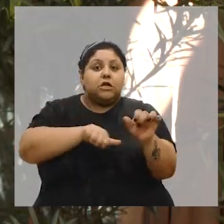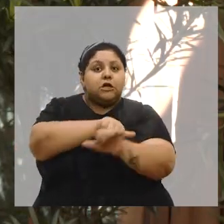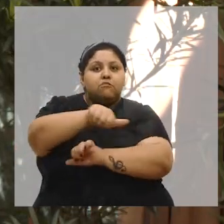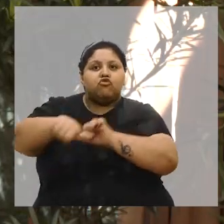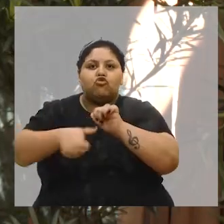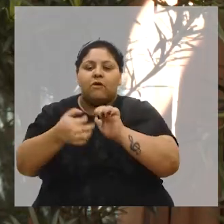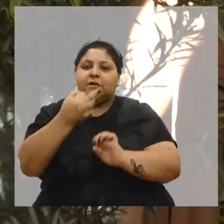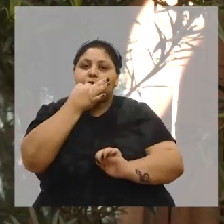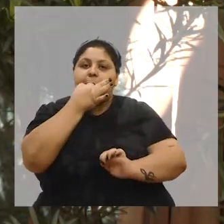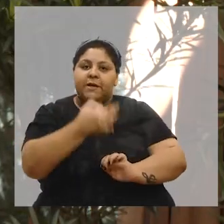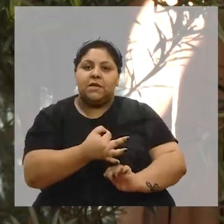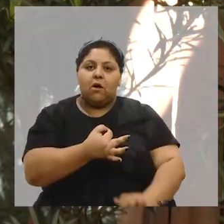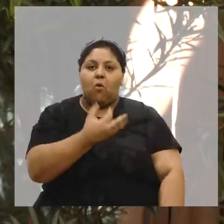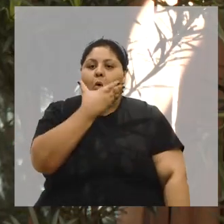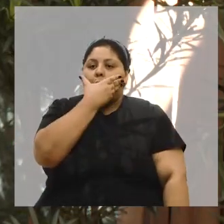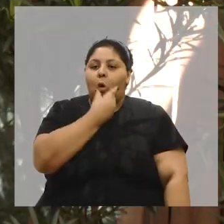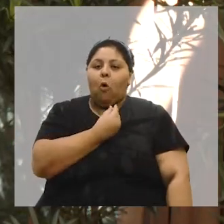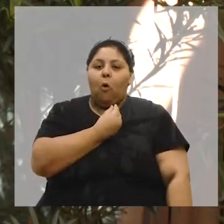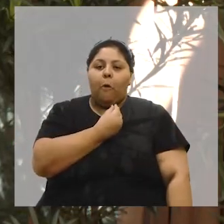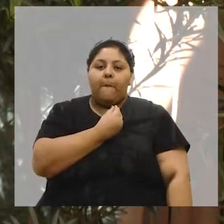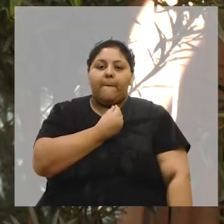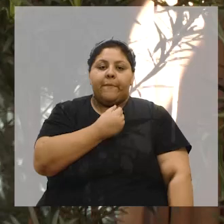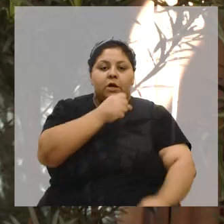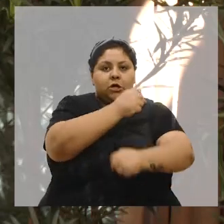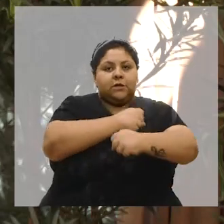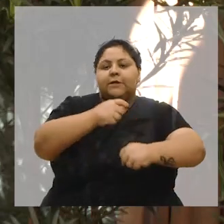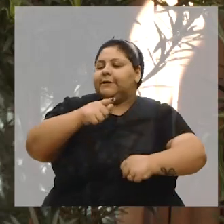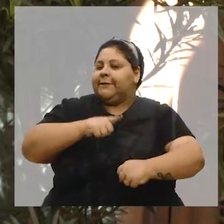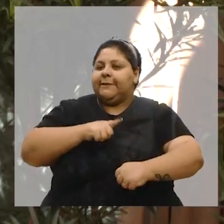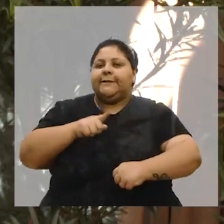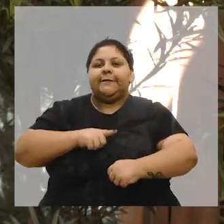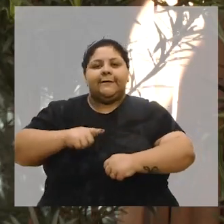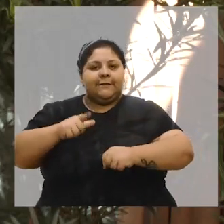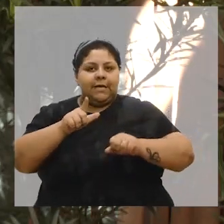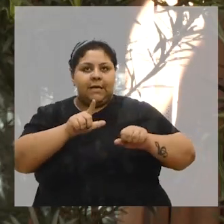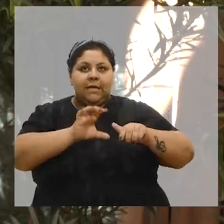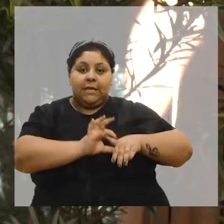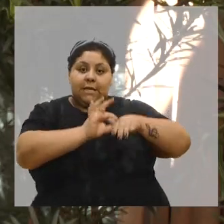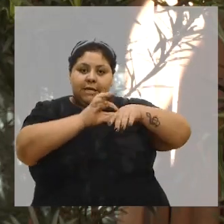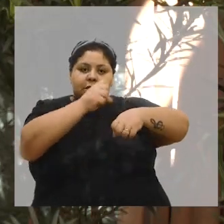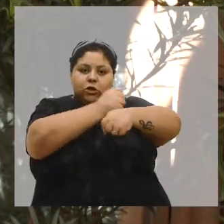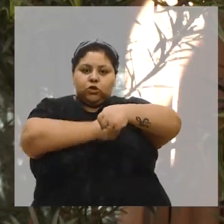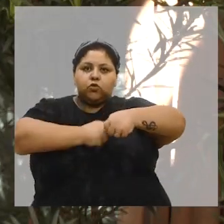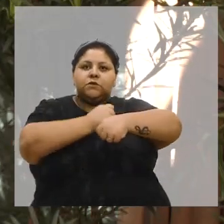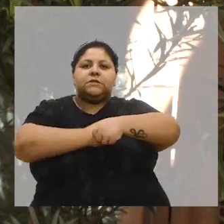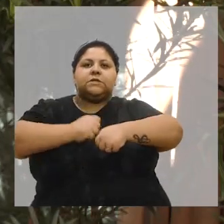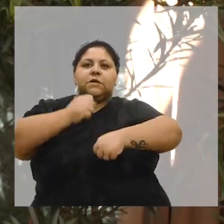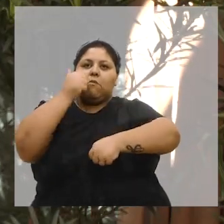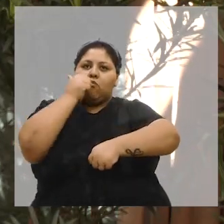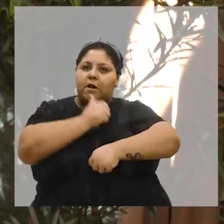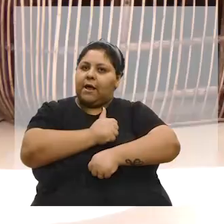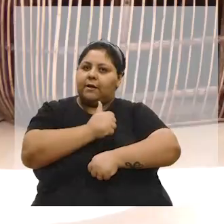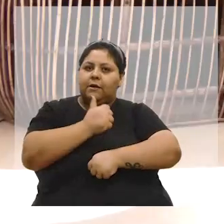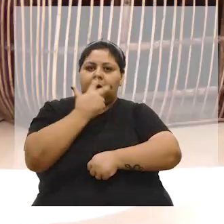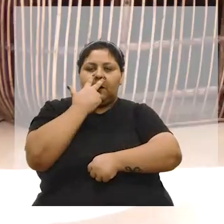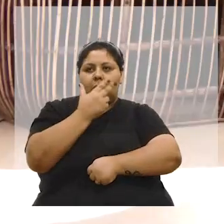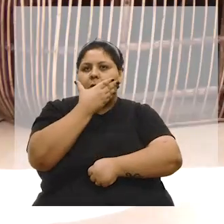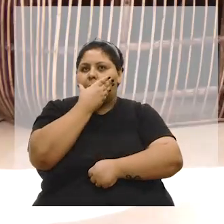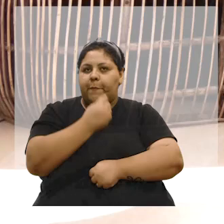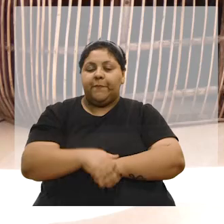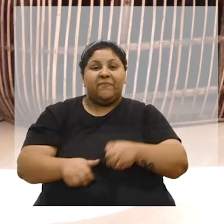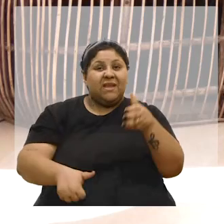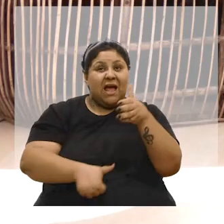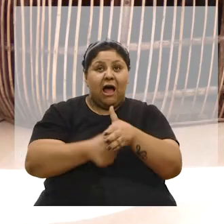né? De cozinheiro, cozinheira, né? Então, existem muitas Masterchefs mulheres maravilhosas, assim como os homens. A